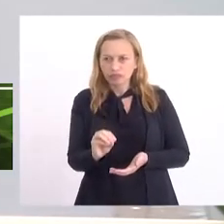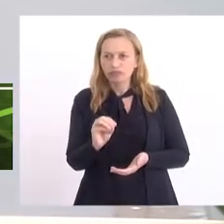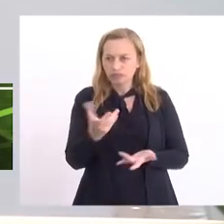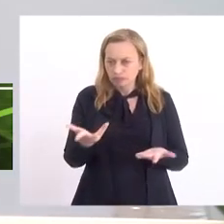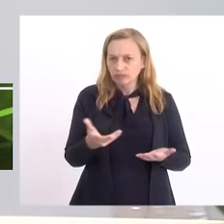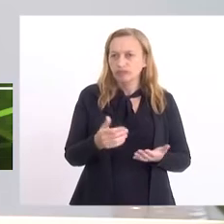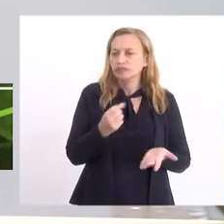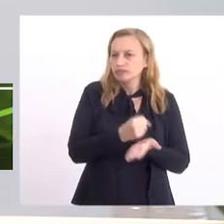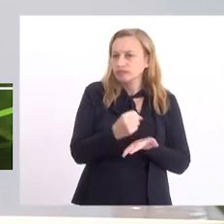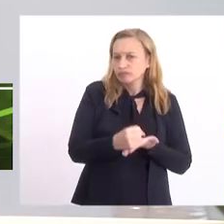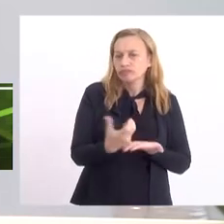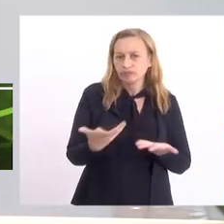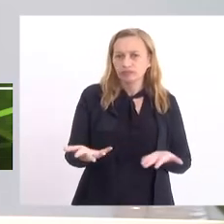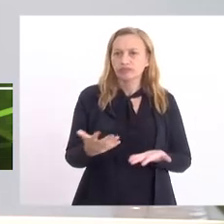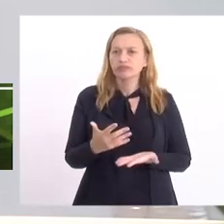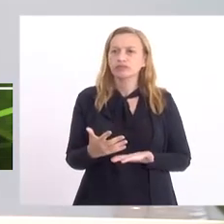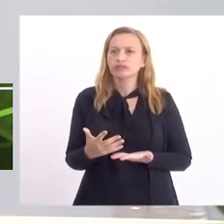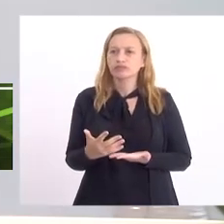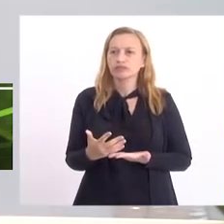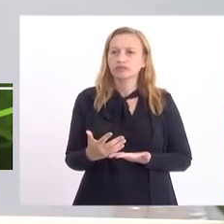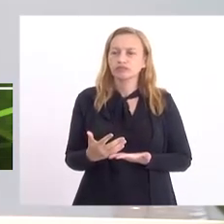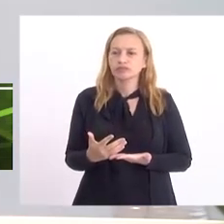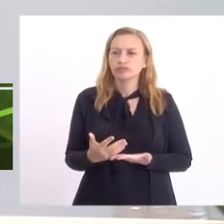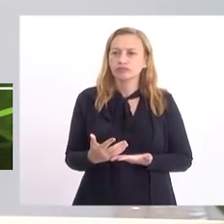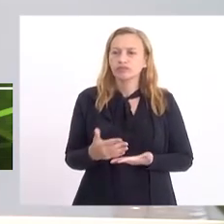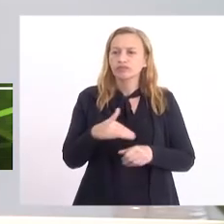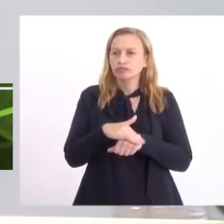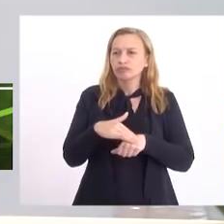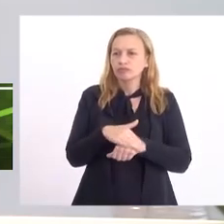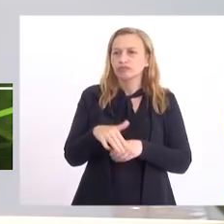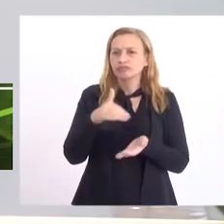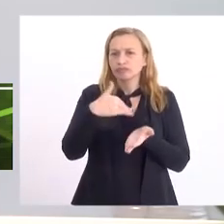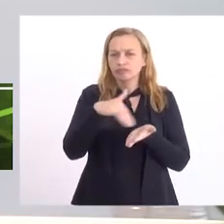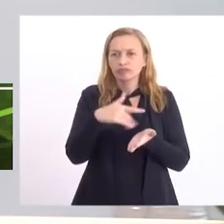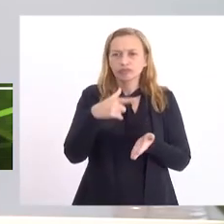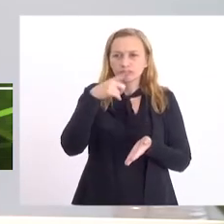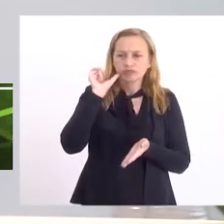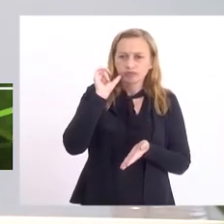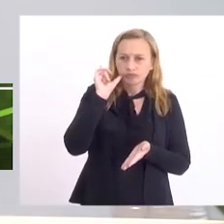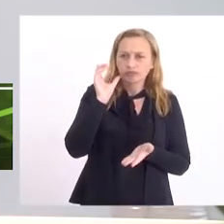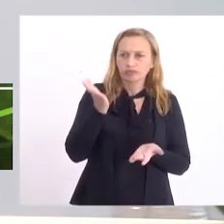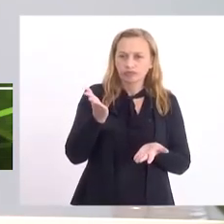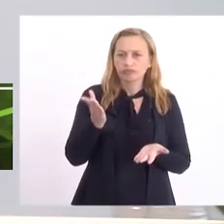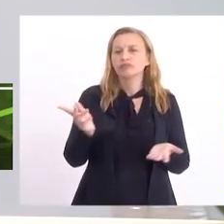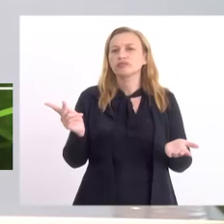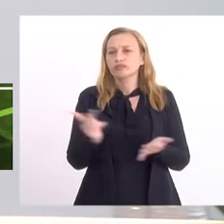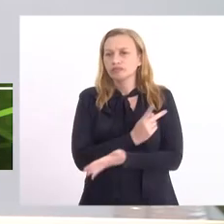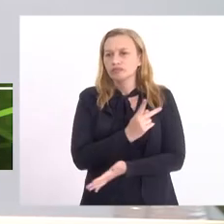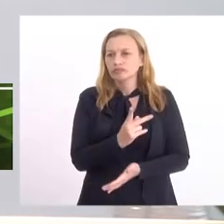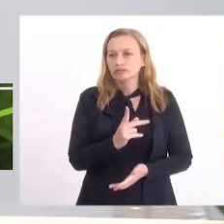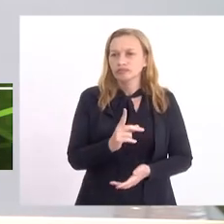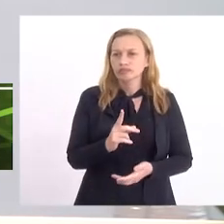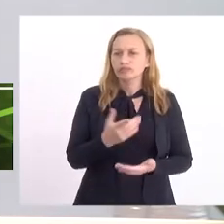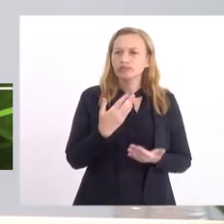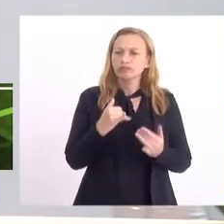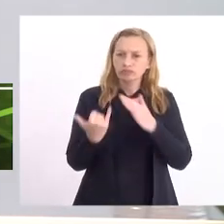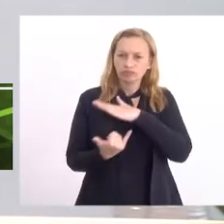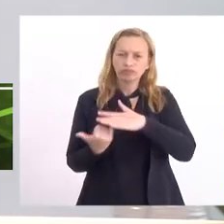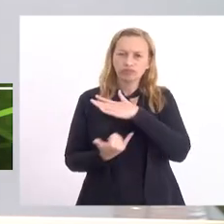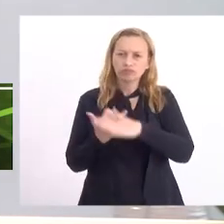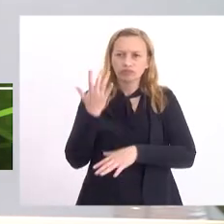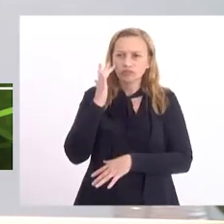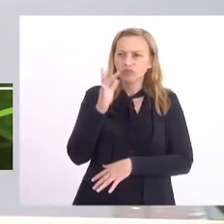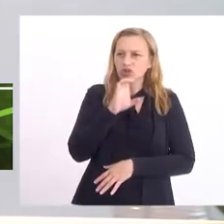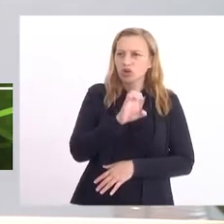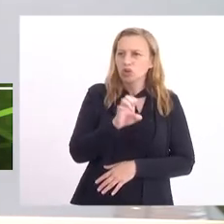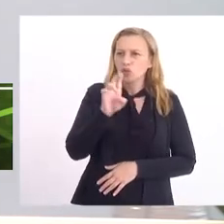dessa contratação, que acho que eu conversei com o secretário ontem, também está em vias de acontecer através de uma instituição, se não me engano, é o